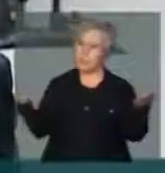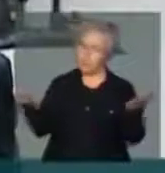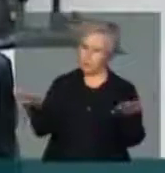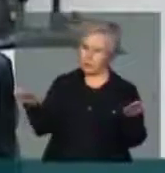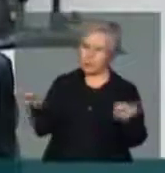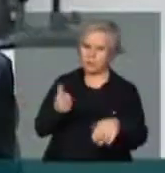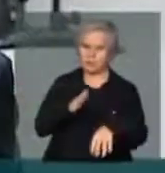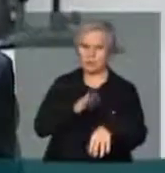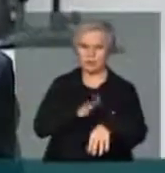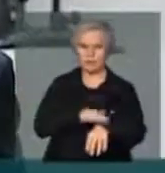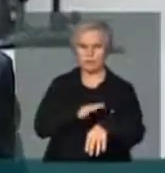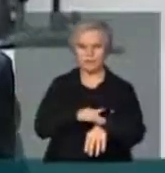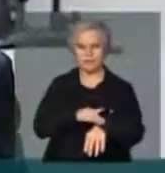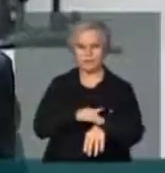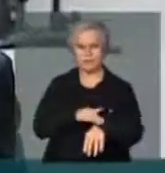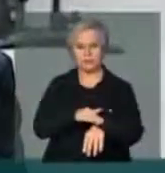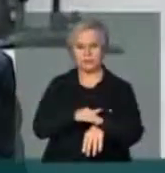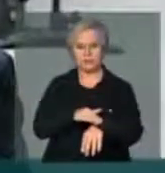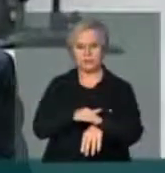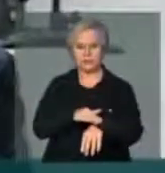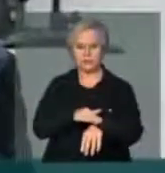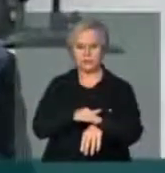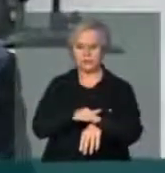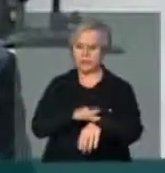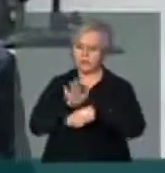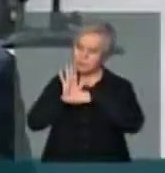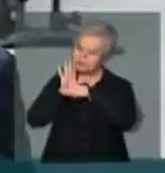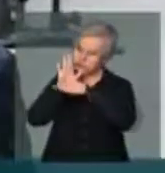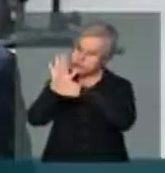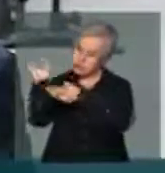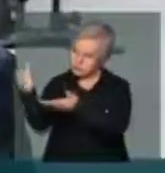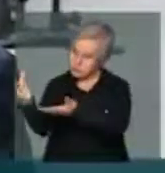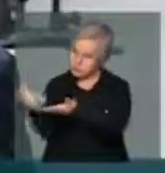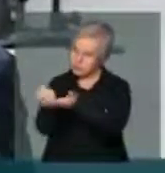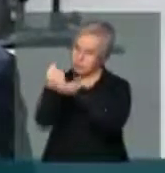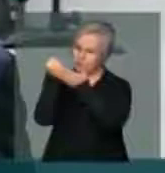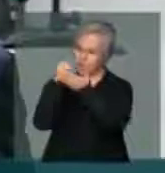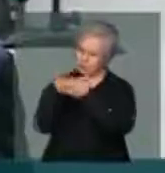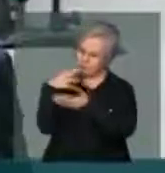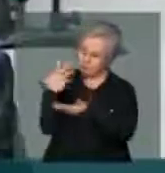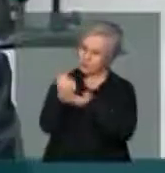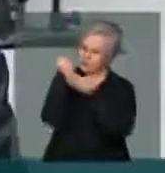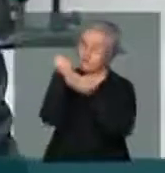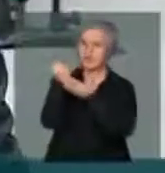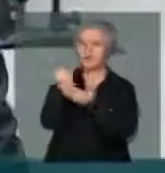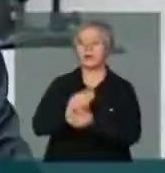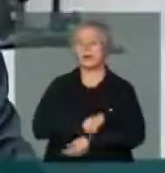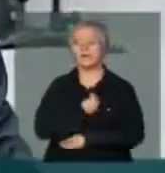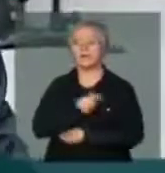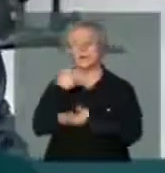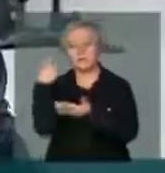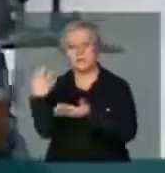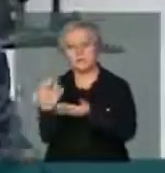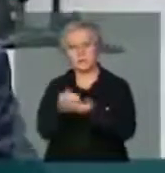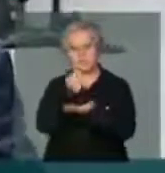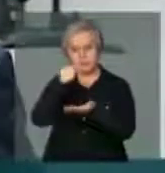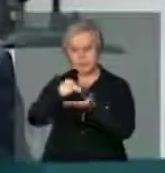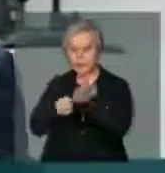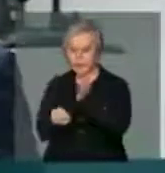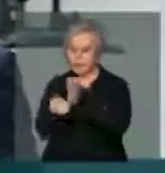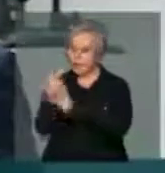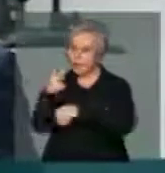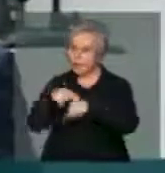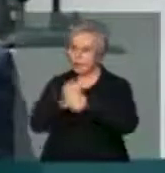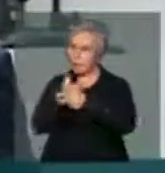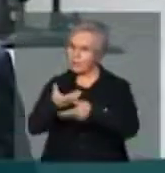momento de salvar vidas, de salvar plantas, de salvar lavouras, como estava dizendo dos nossos amigos, dos nossos irmãos do Rio Grande do